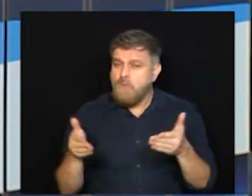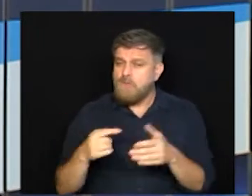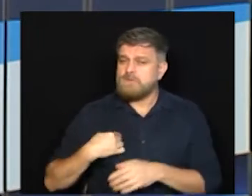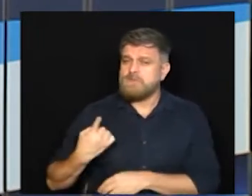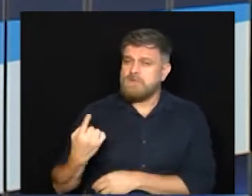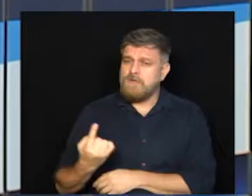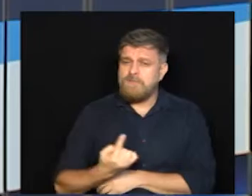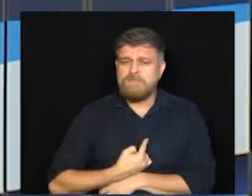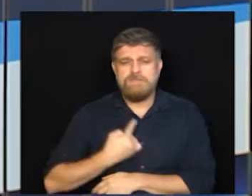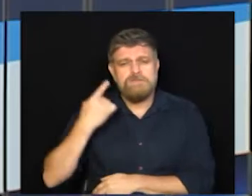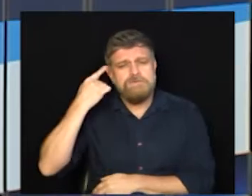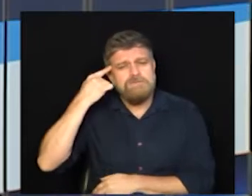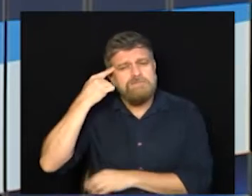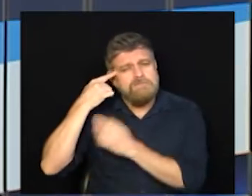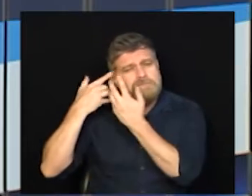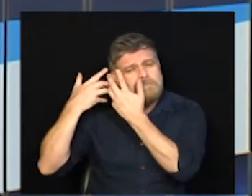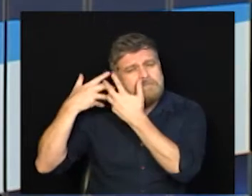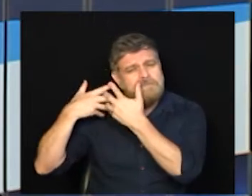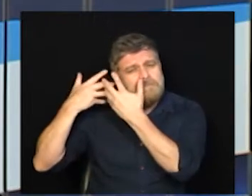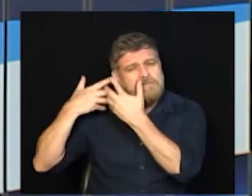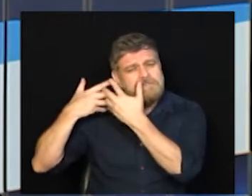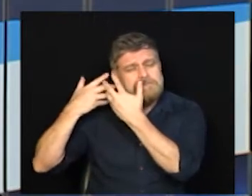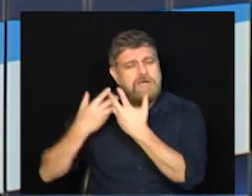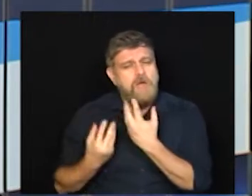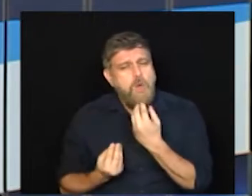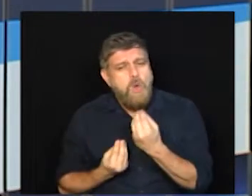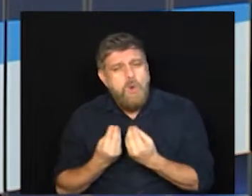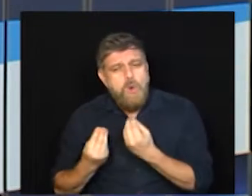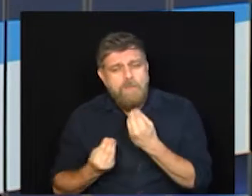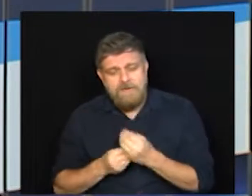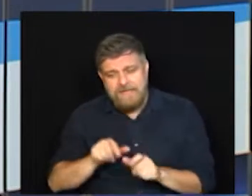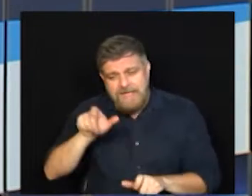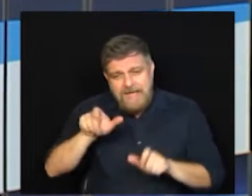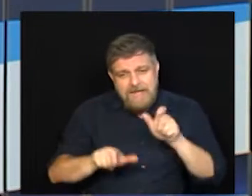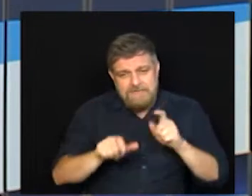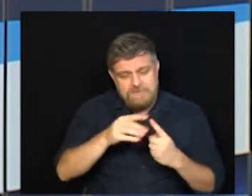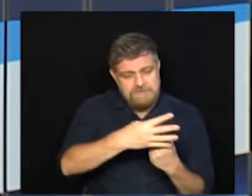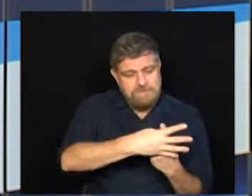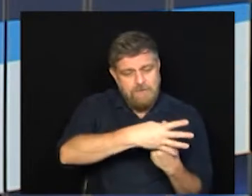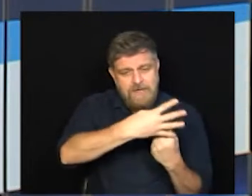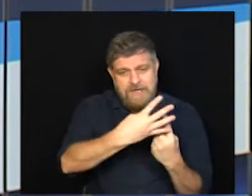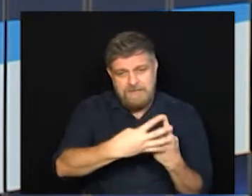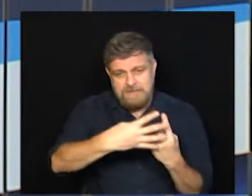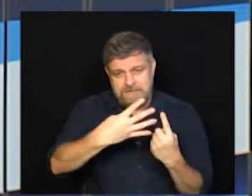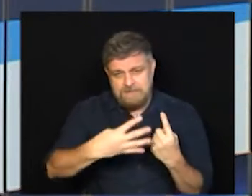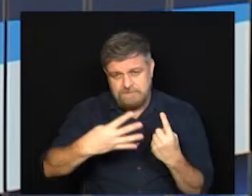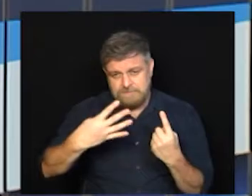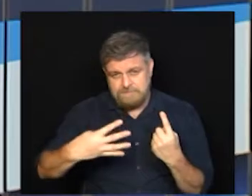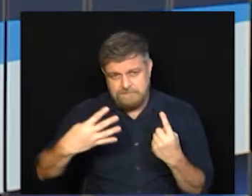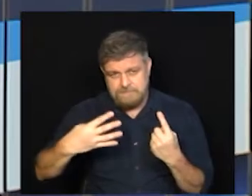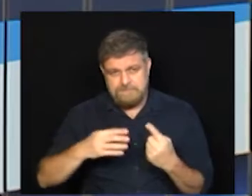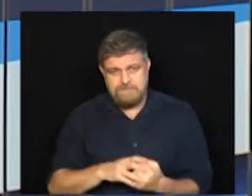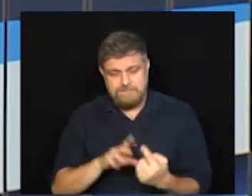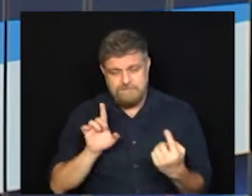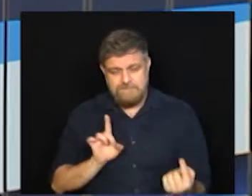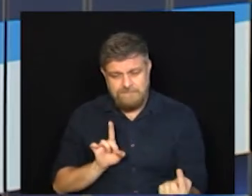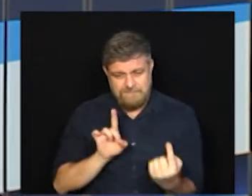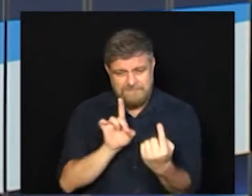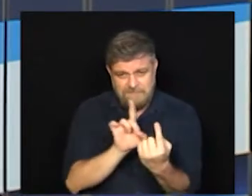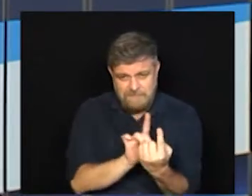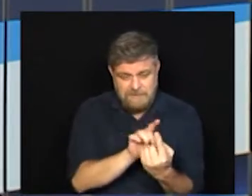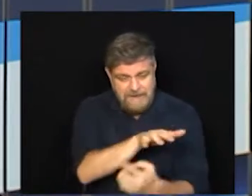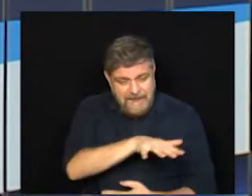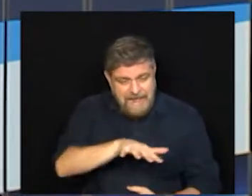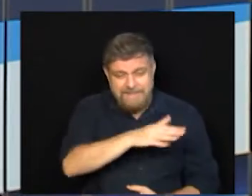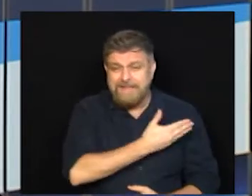poder pensar no acesso das pessoas, da população ter mais para esses